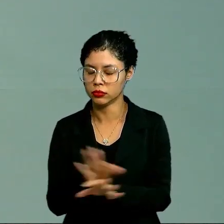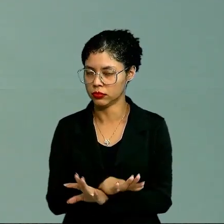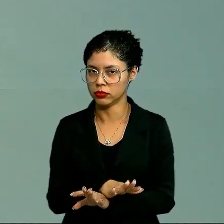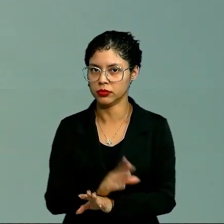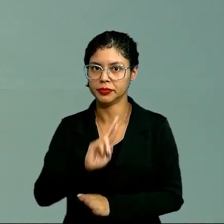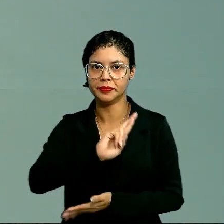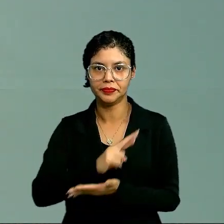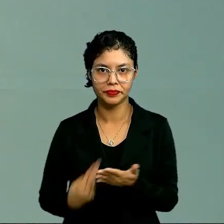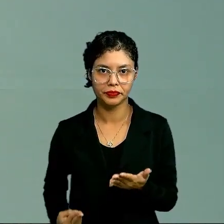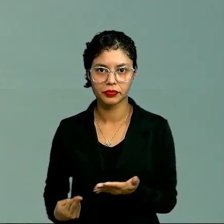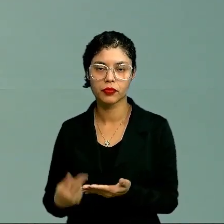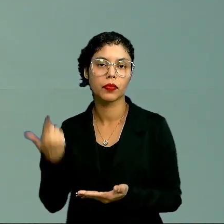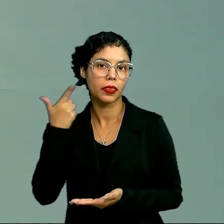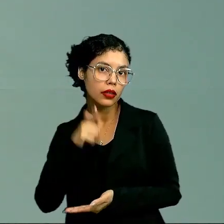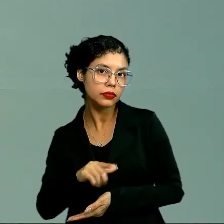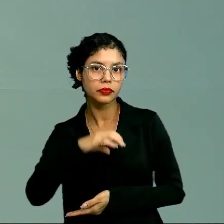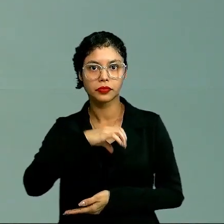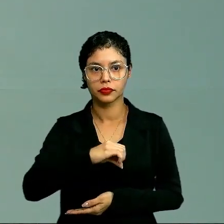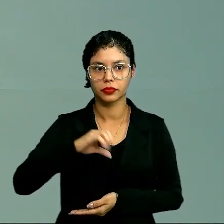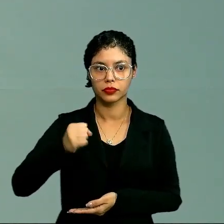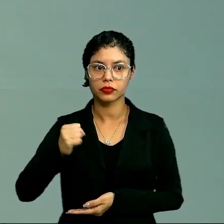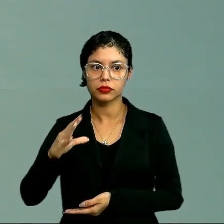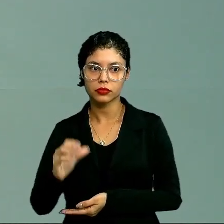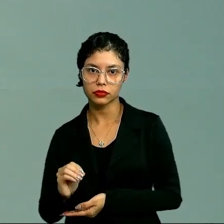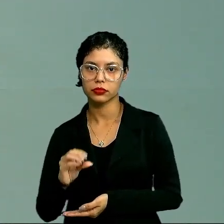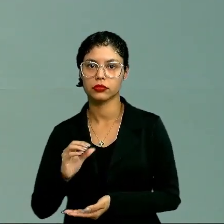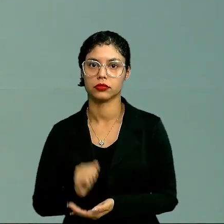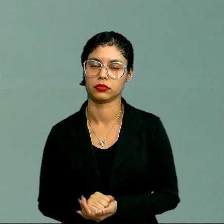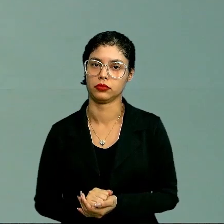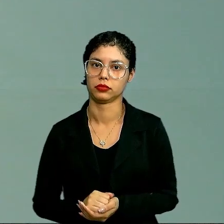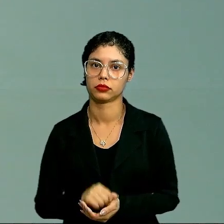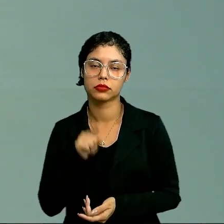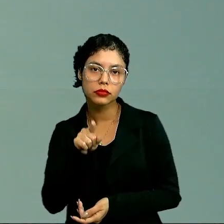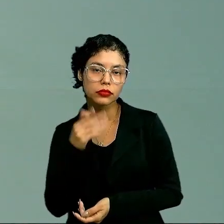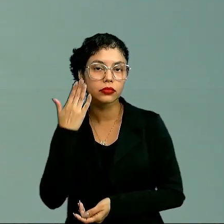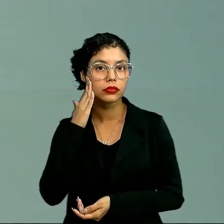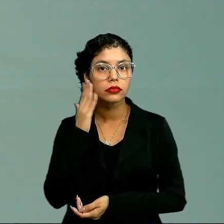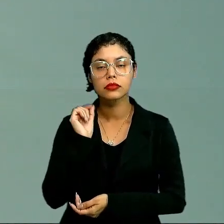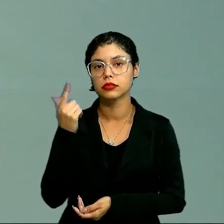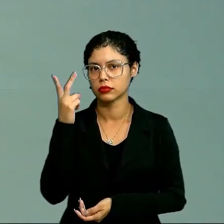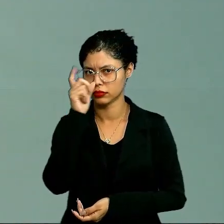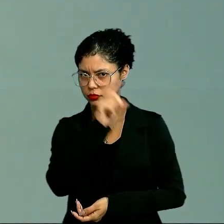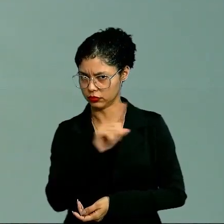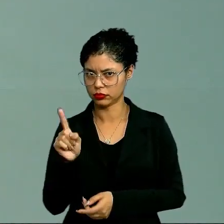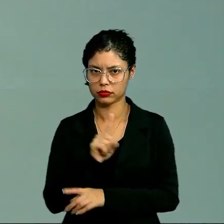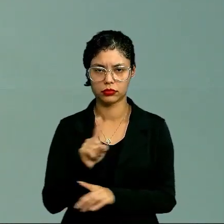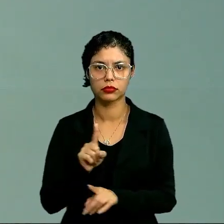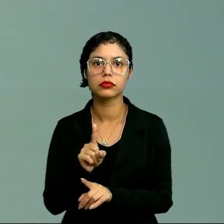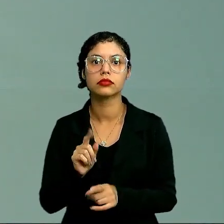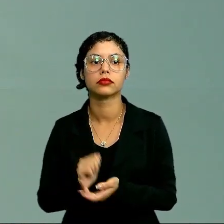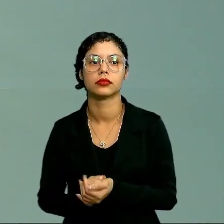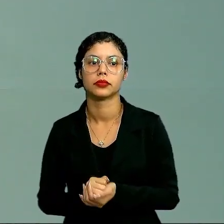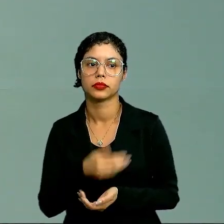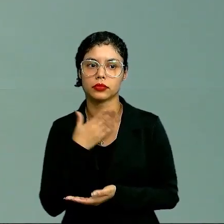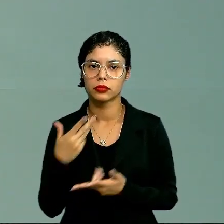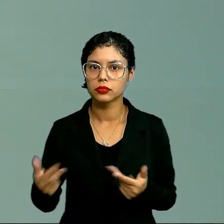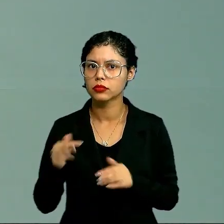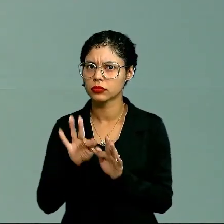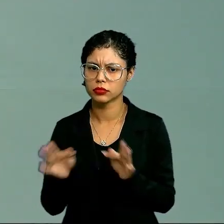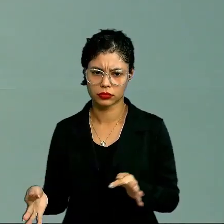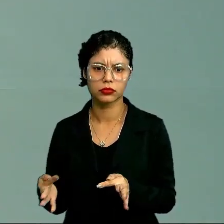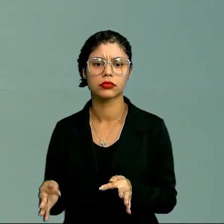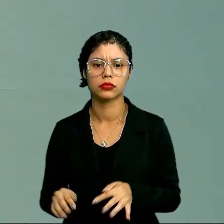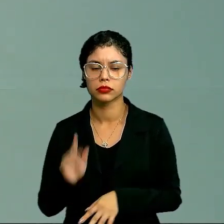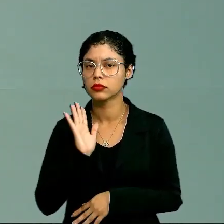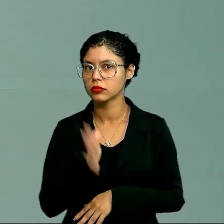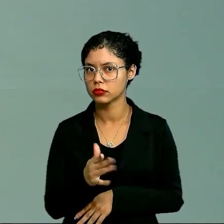de uma redação que alcançou 980 pontos, para que você entenda que não é uma coisa difícil, não é um bicho de 7 cabeças, é uma coisa simples,